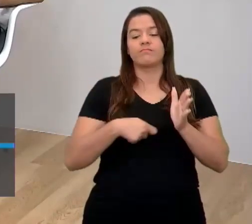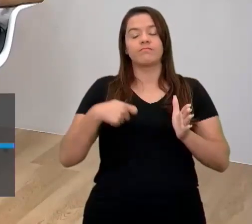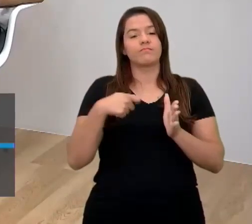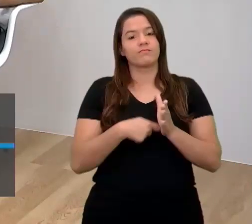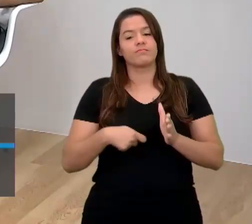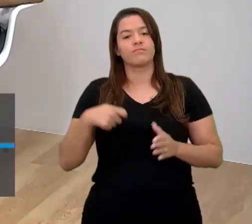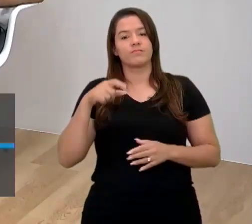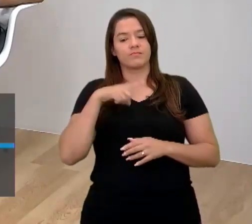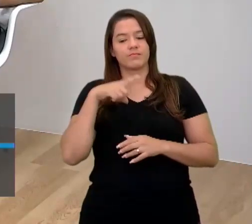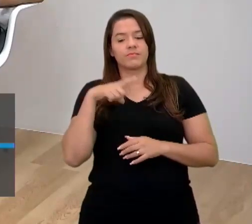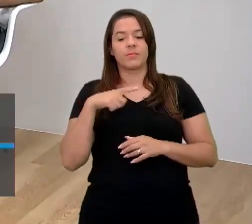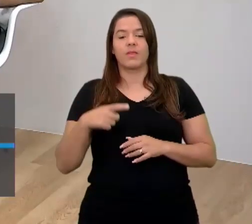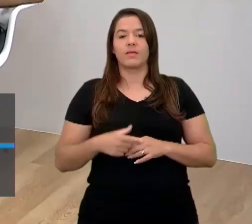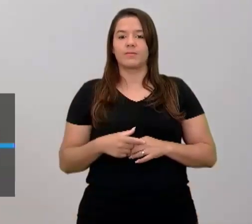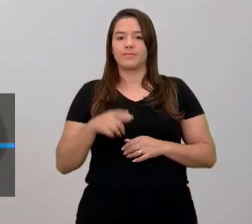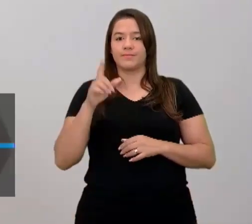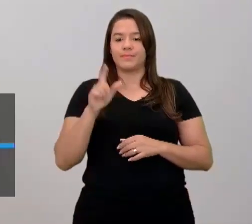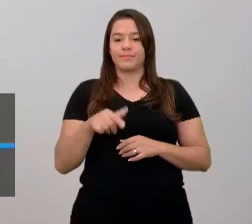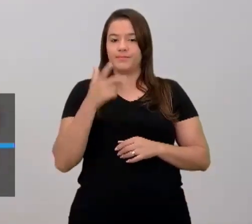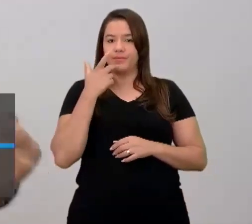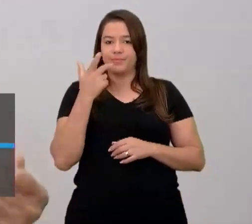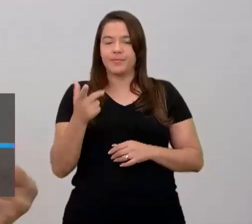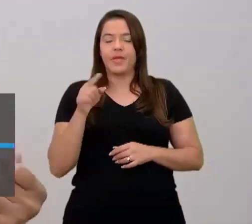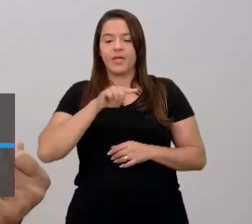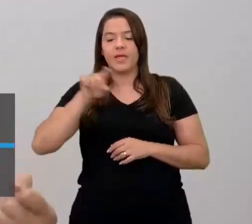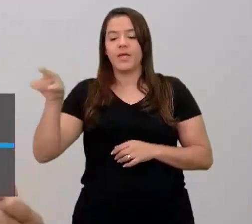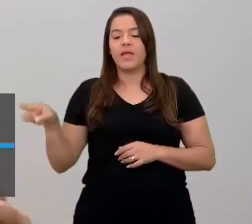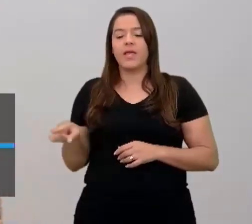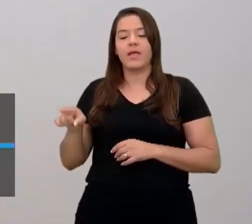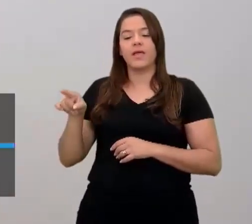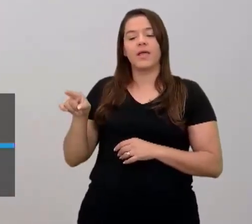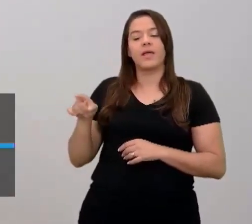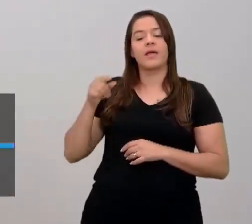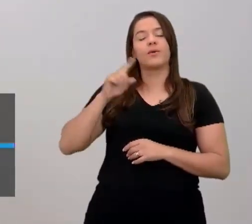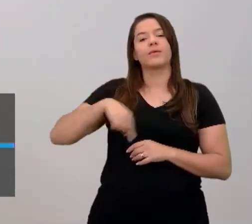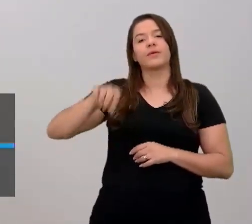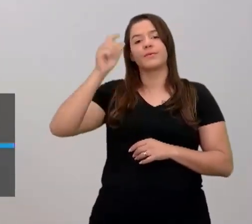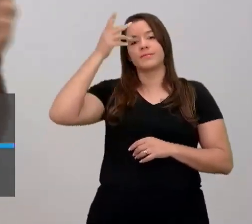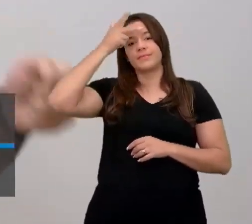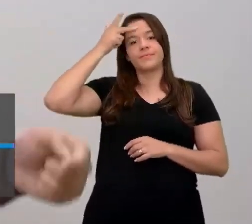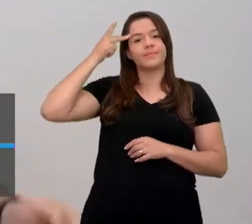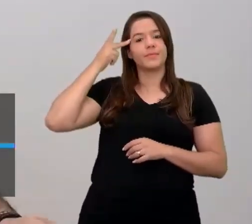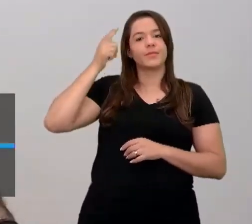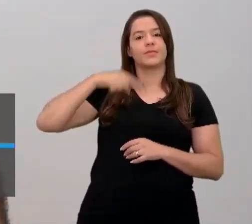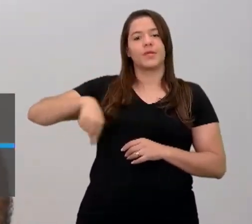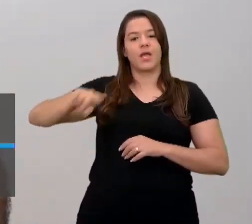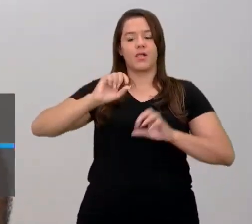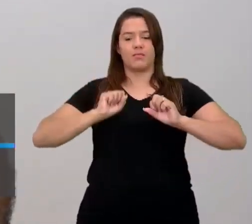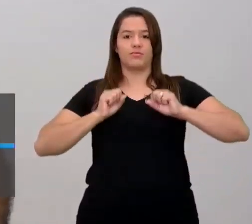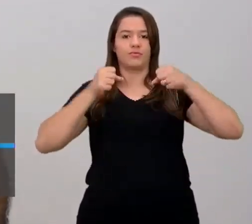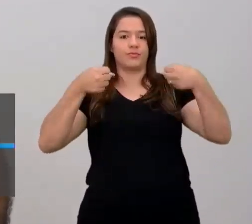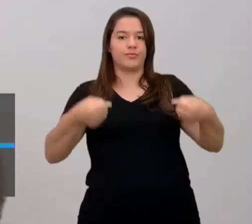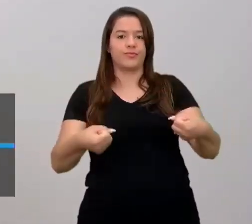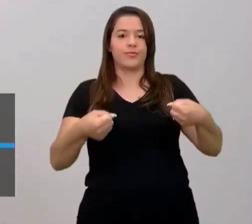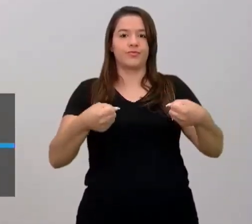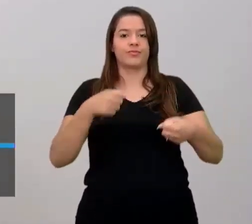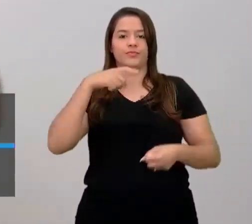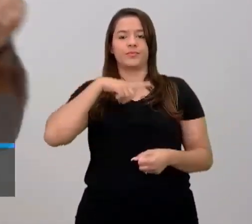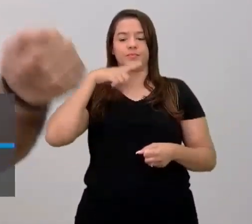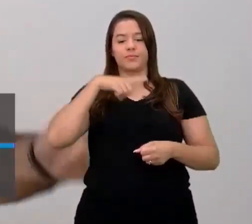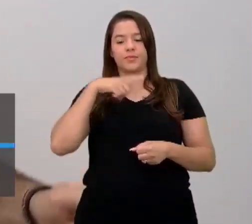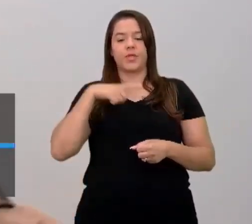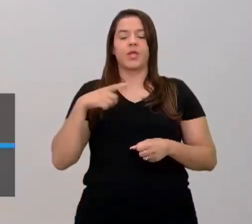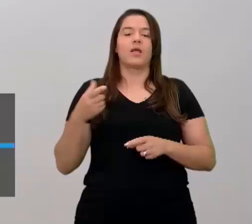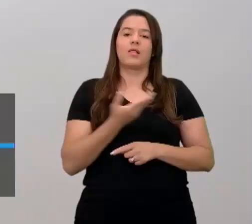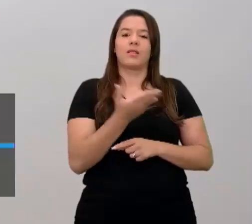aqui, é as pessoas fazendo um esforço extra para preservar a sua identidade, para preservar